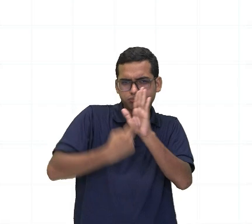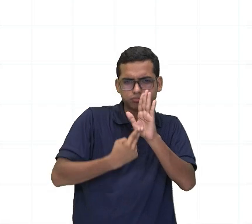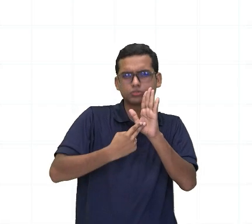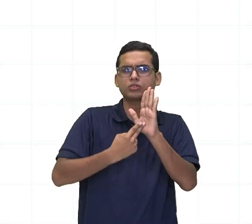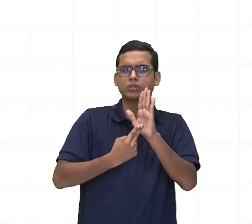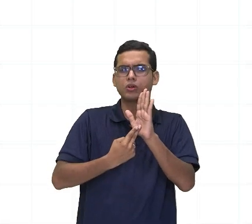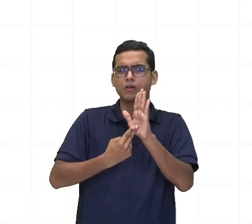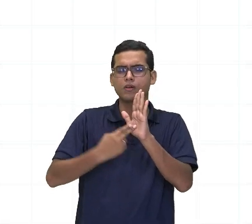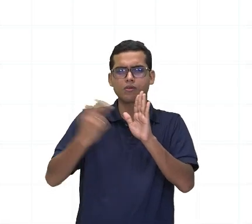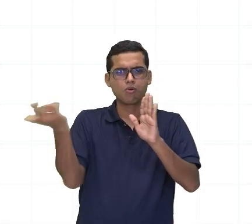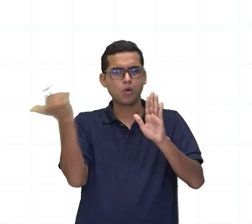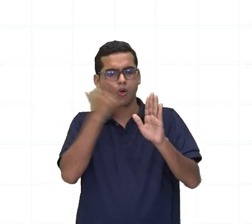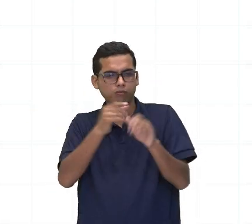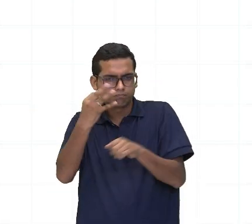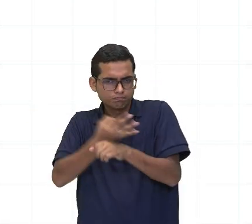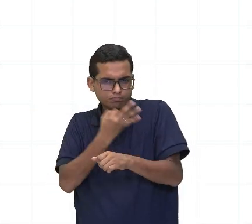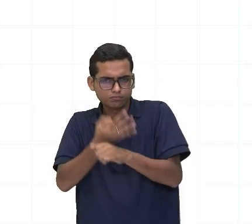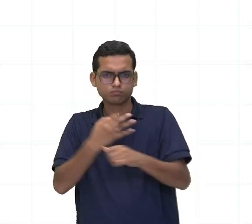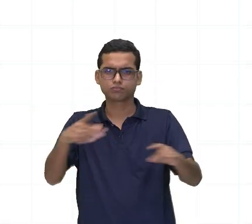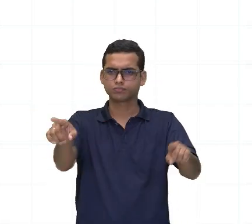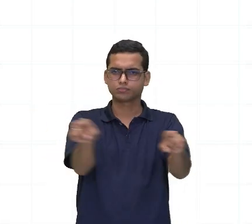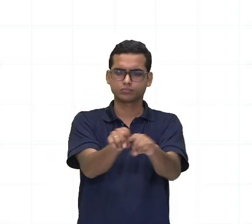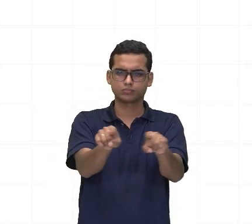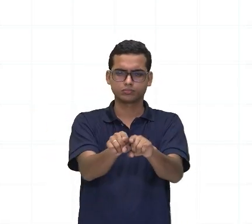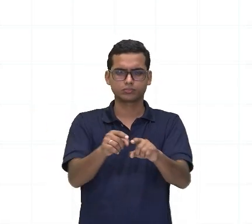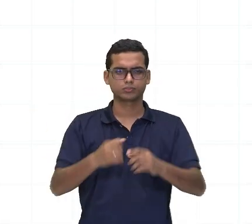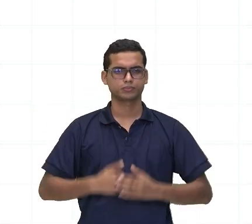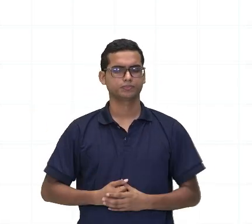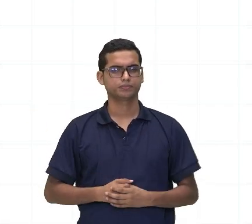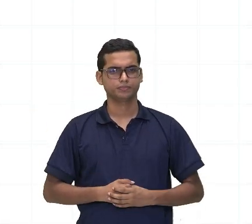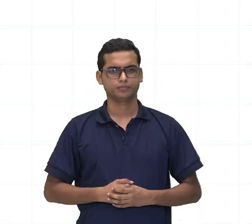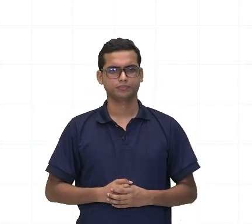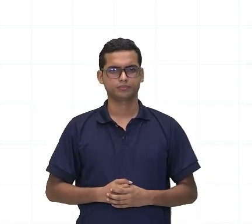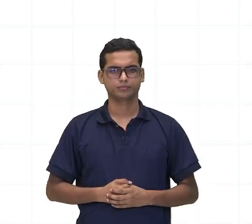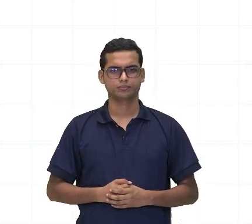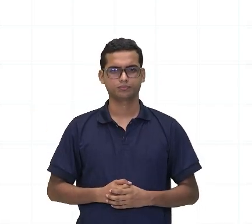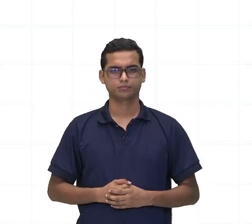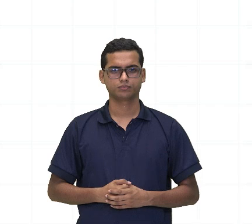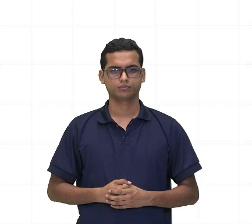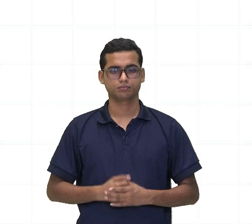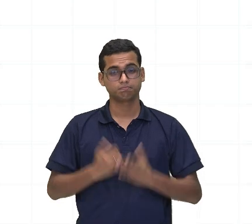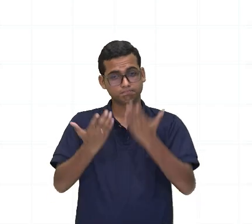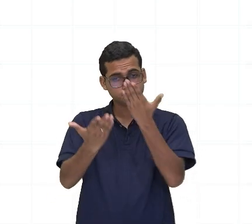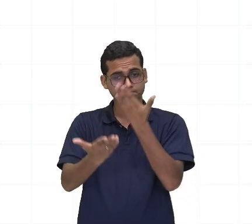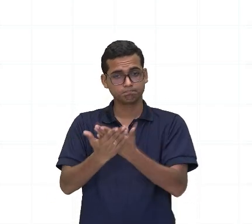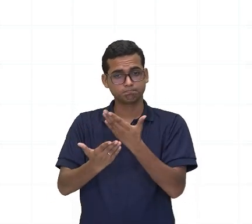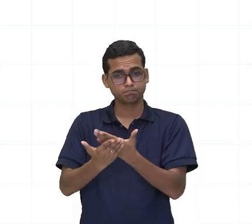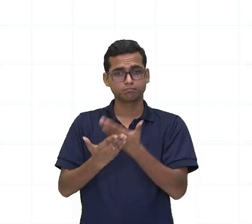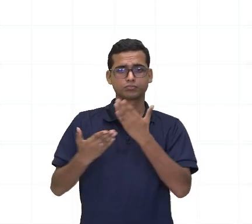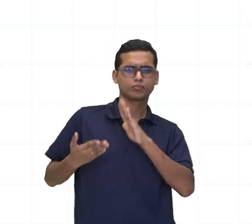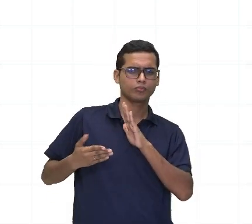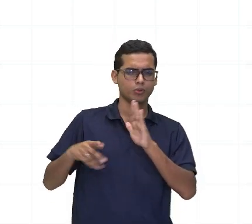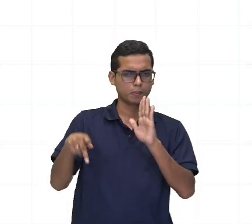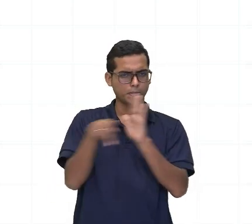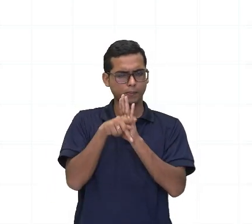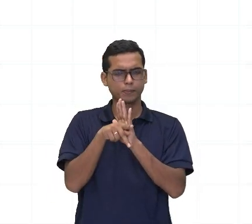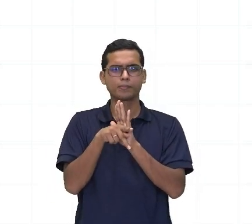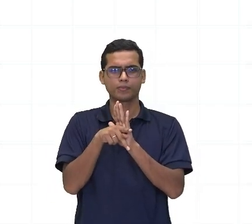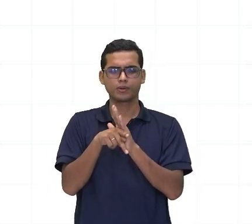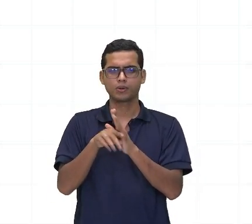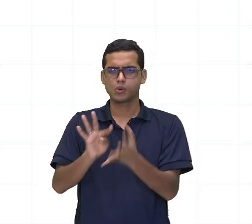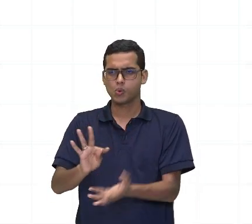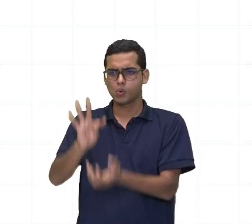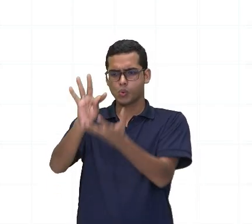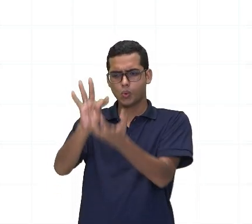resistente. Então, aí, novamente, né, o estudo da termodinâmica para selecionar